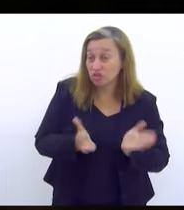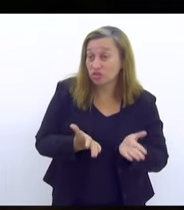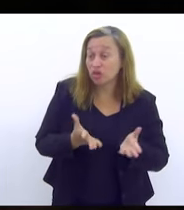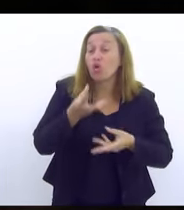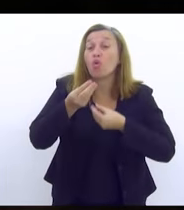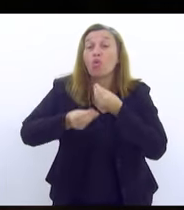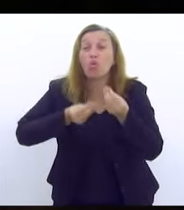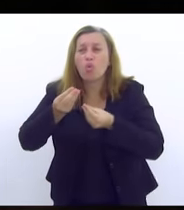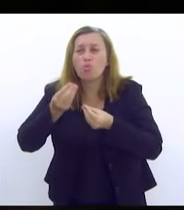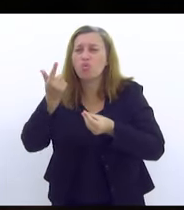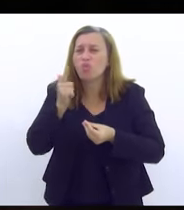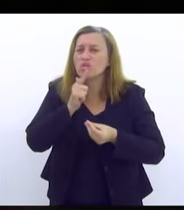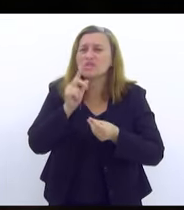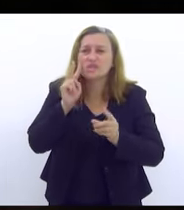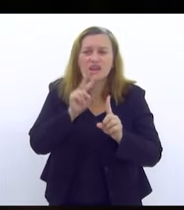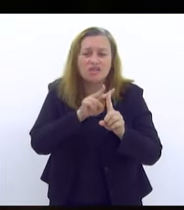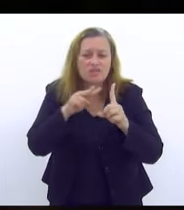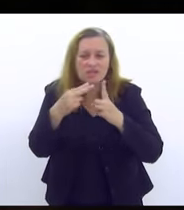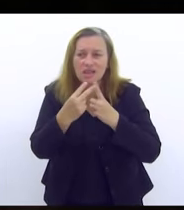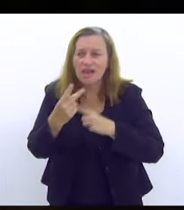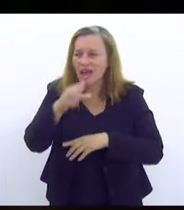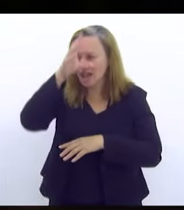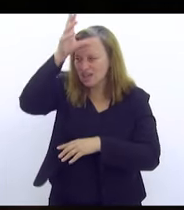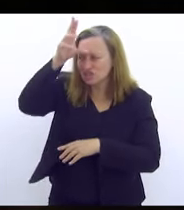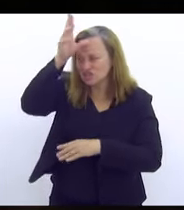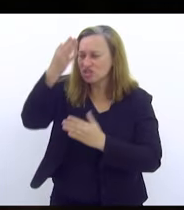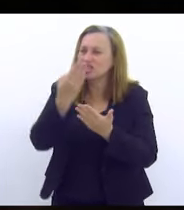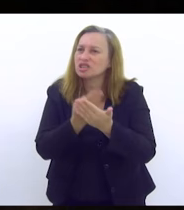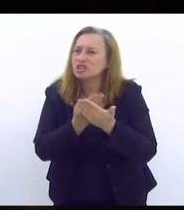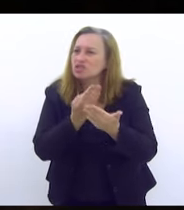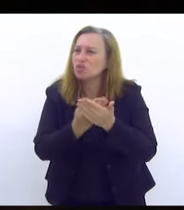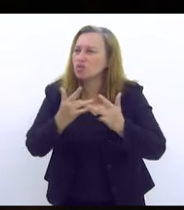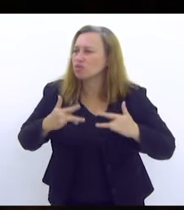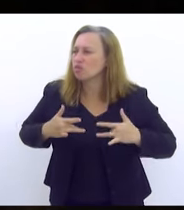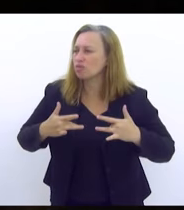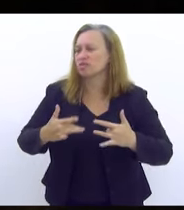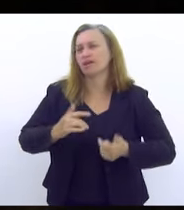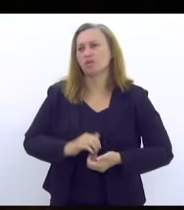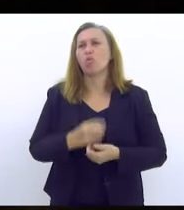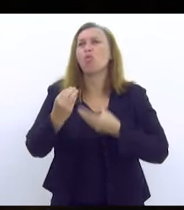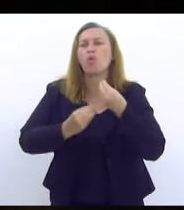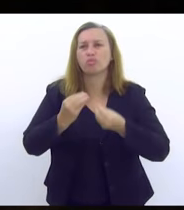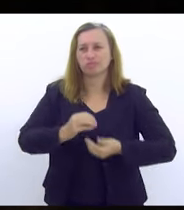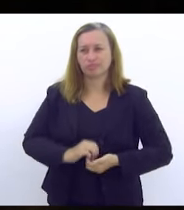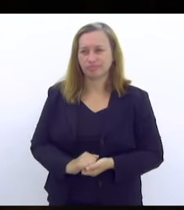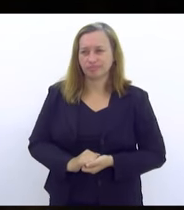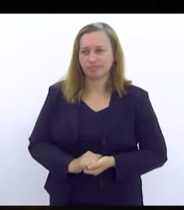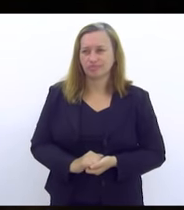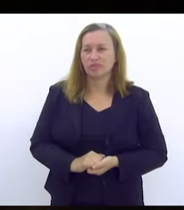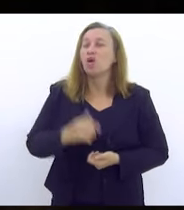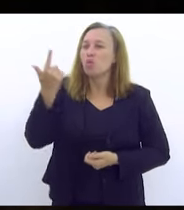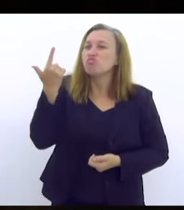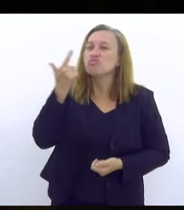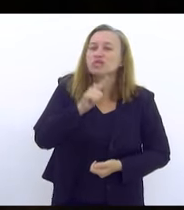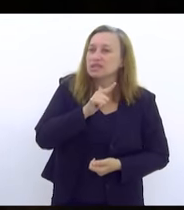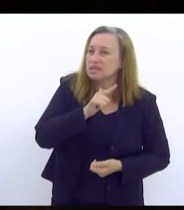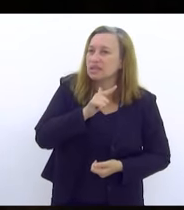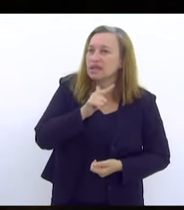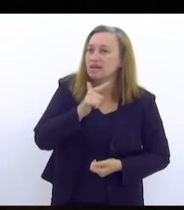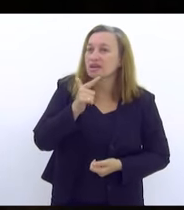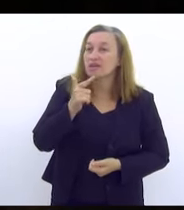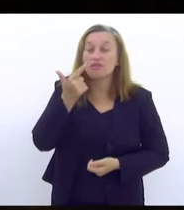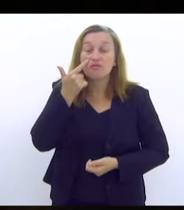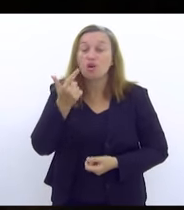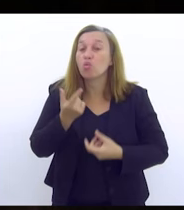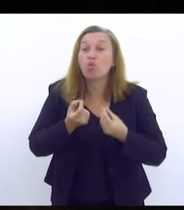que a gente consegue enxergar as tias da escolinha, as voluntárias, as educadoras? A gente consegue enxergar